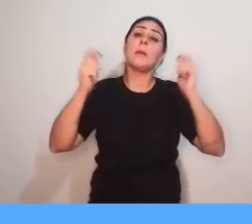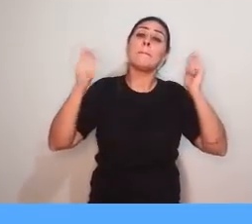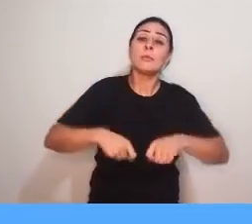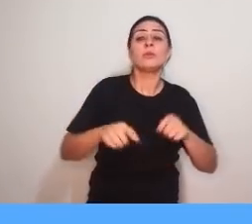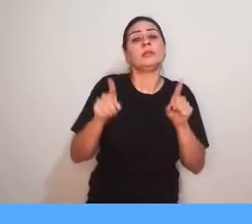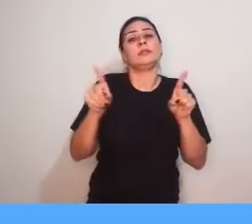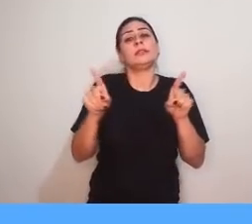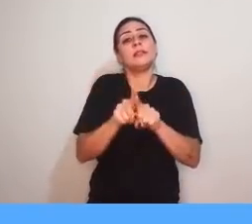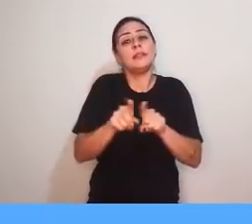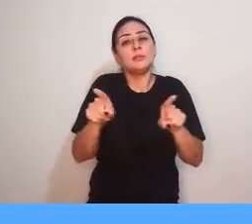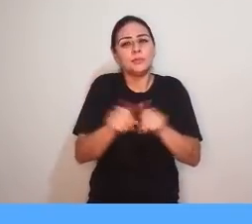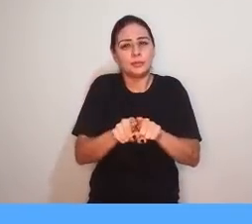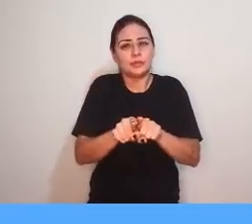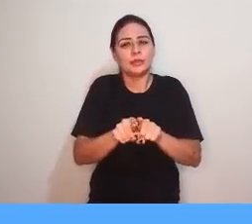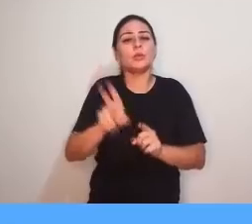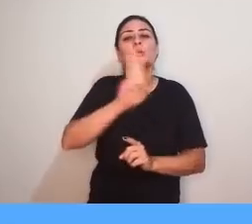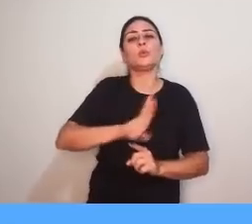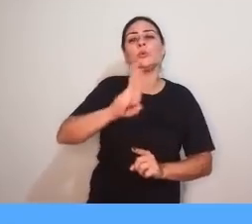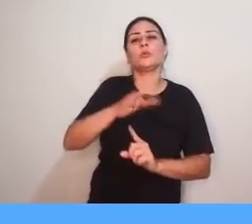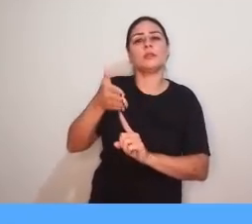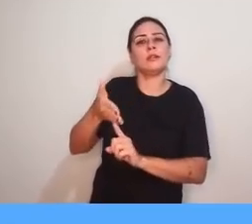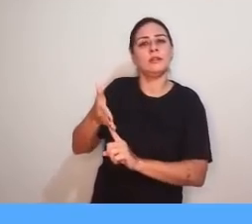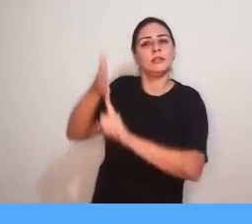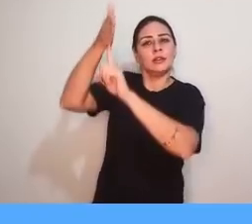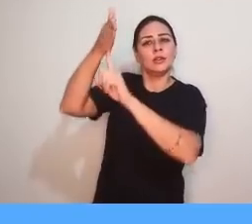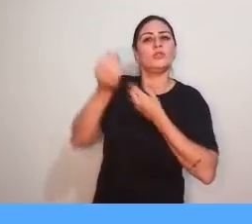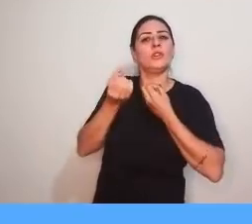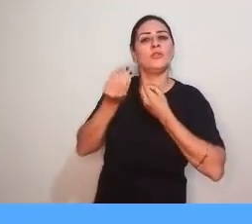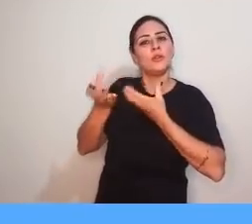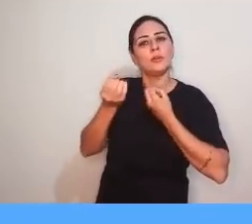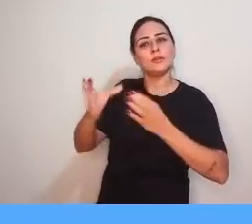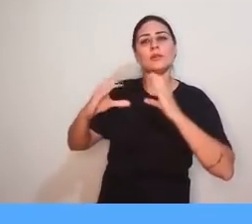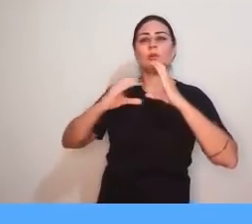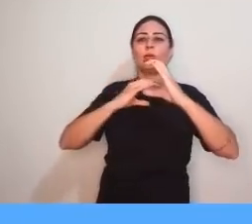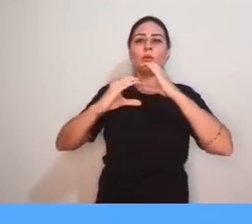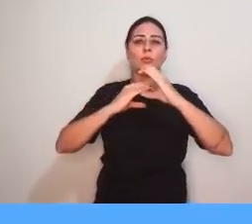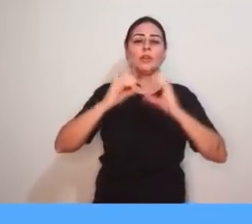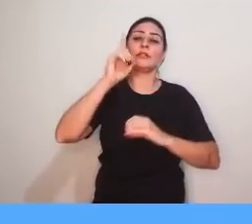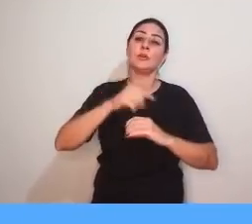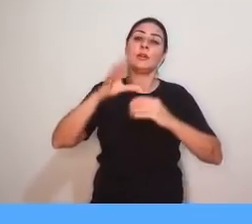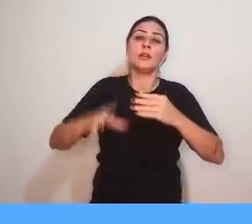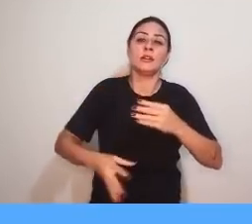questão da tecnologia da informação e comunicação como complemento dessa forma de trabalho.